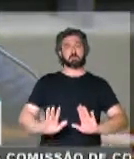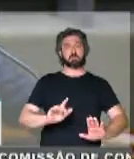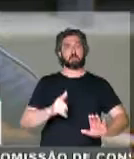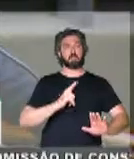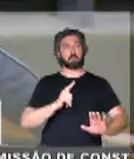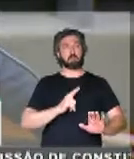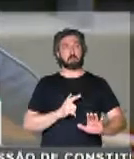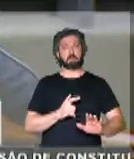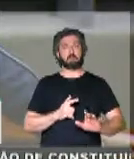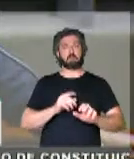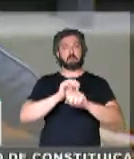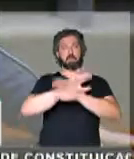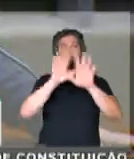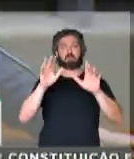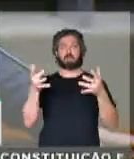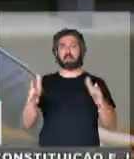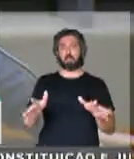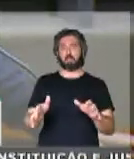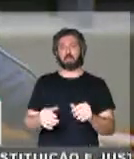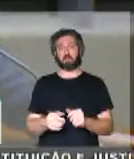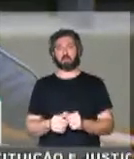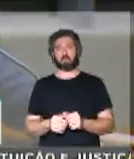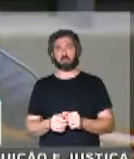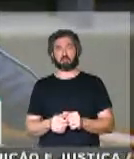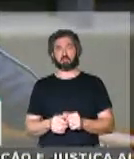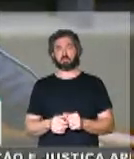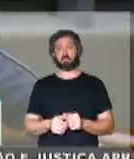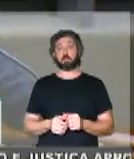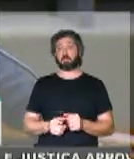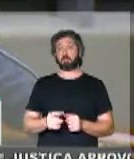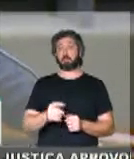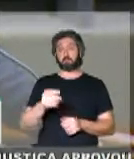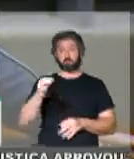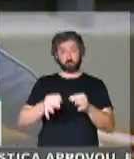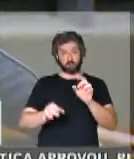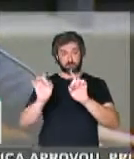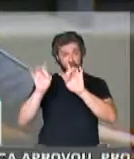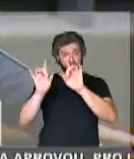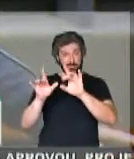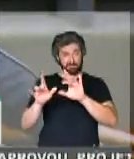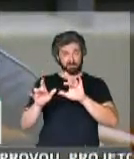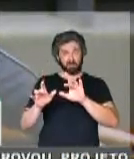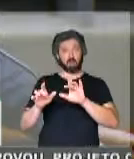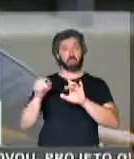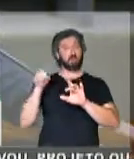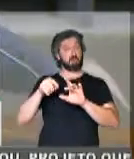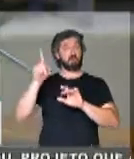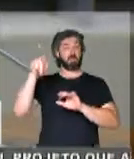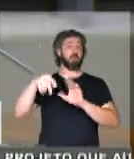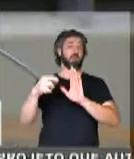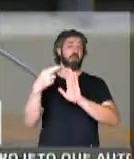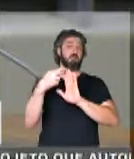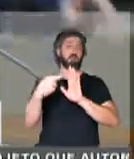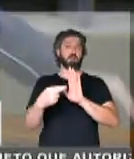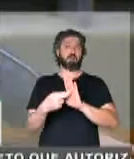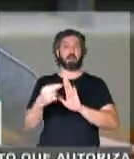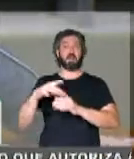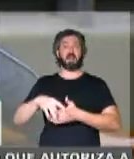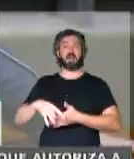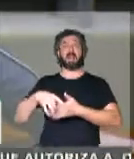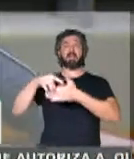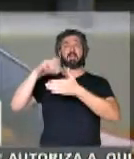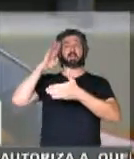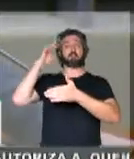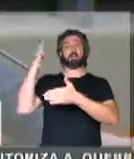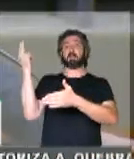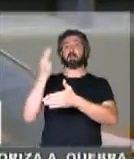resistência pela transparência. E o foro privilegiado talvez seja uma das regras que lidere esse